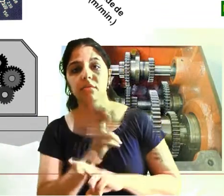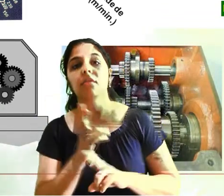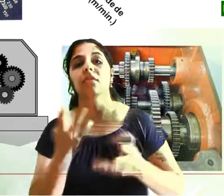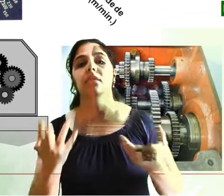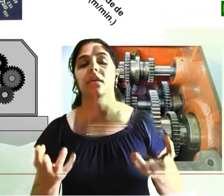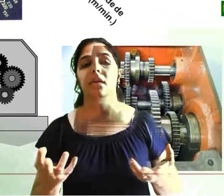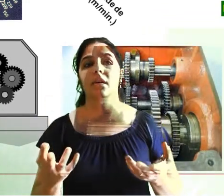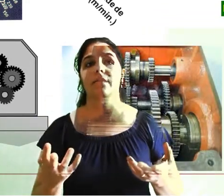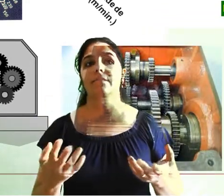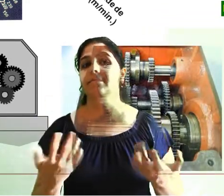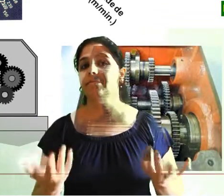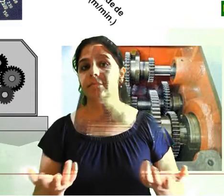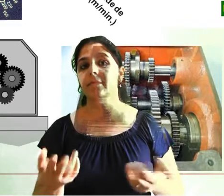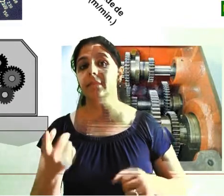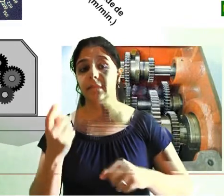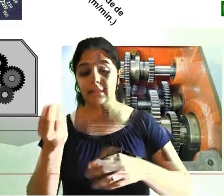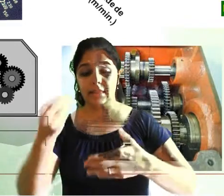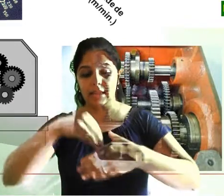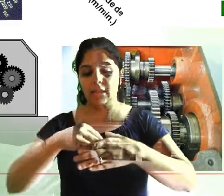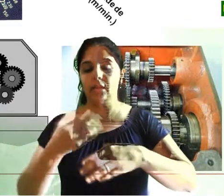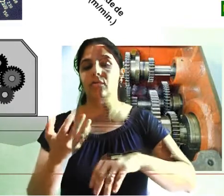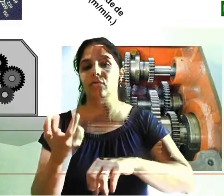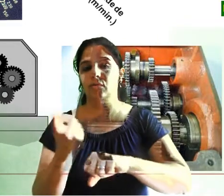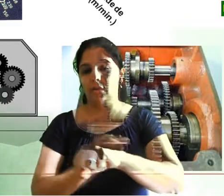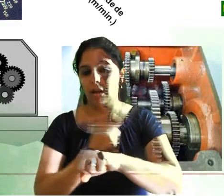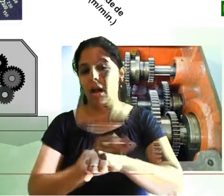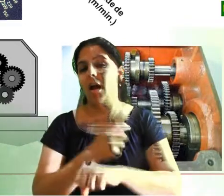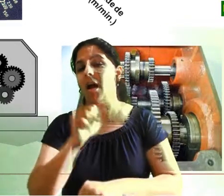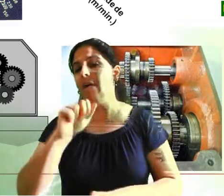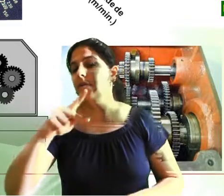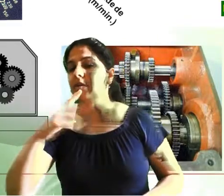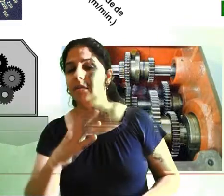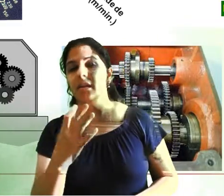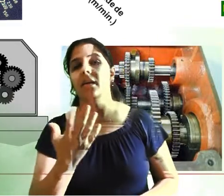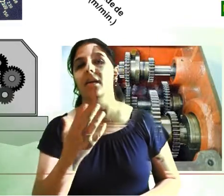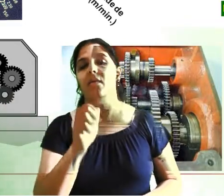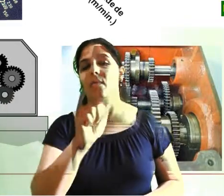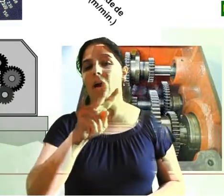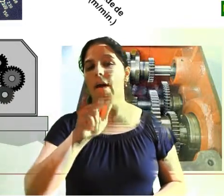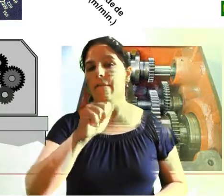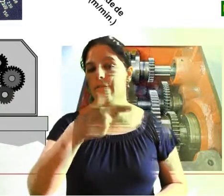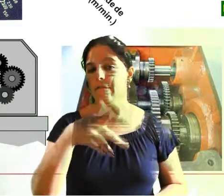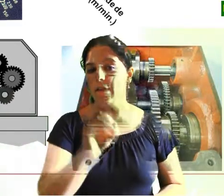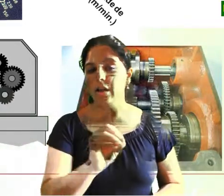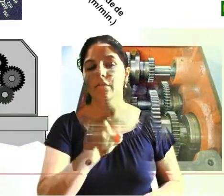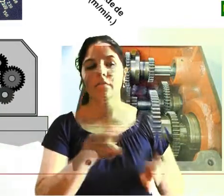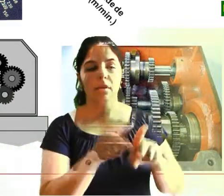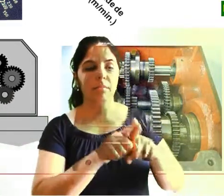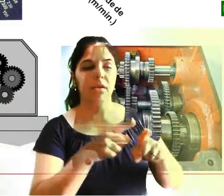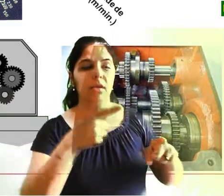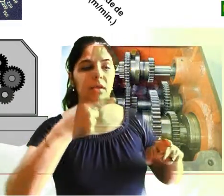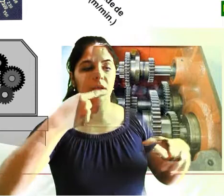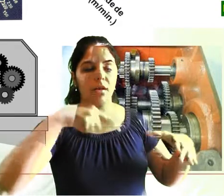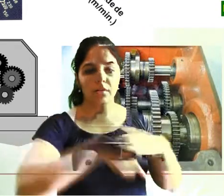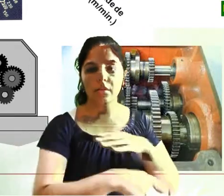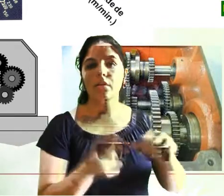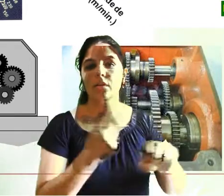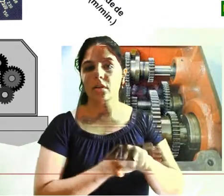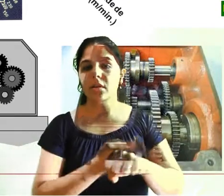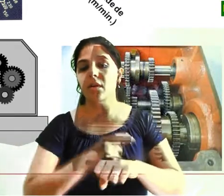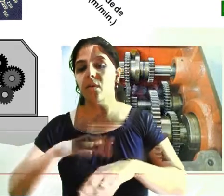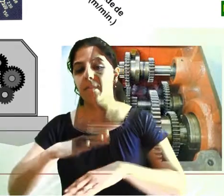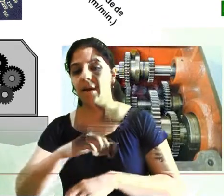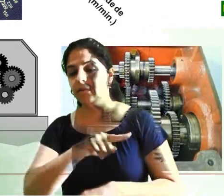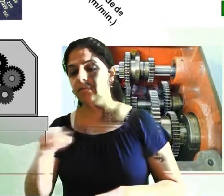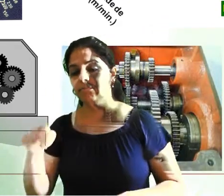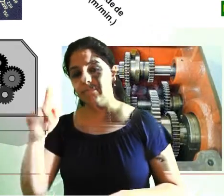relacionar da usinagem, que é a AVC, o avanço e a profundidade de usinagem, o